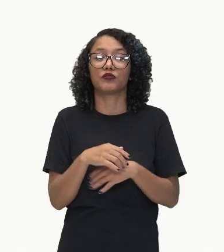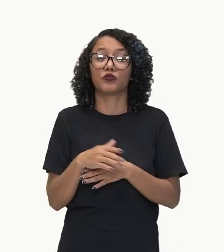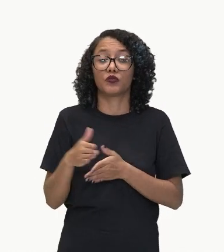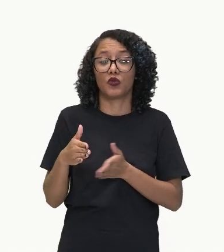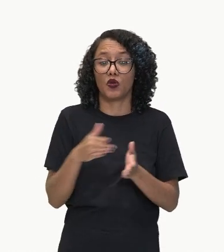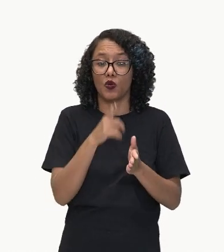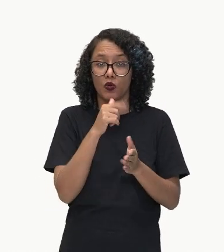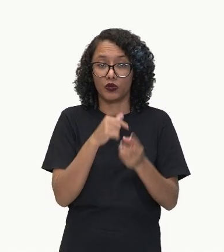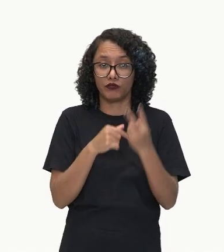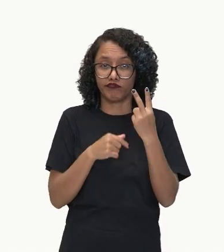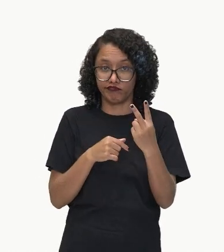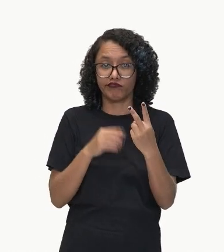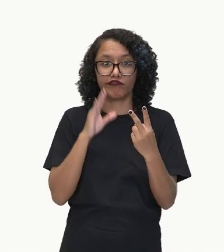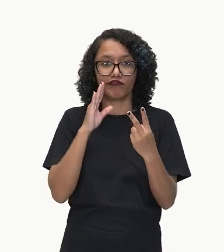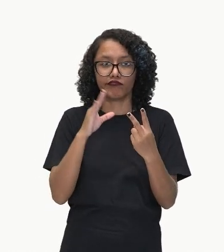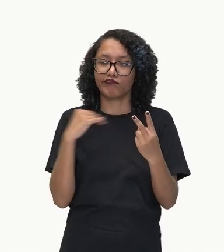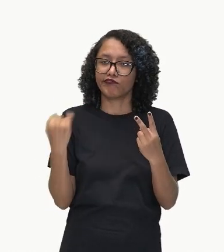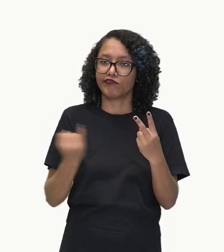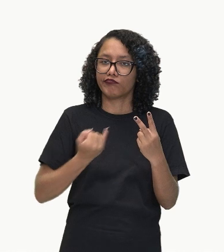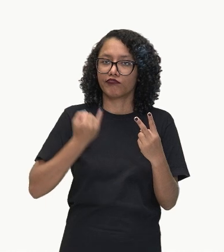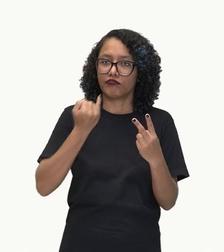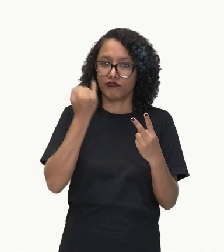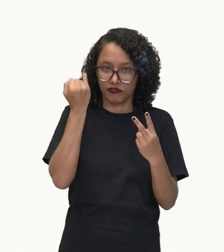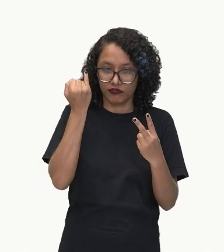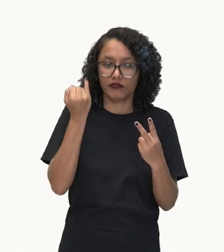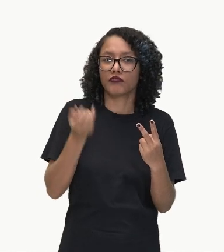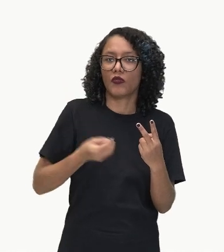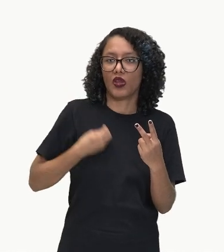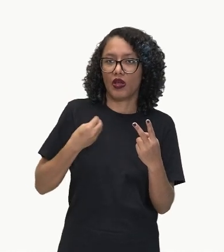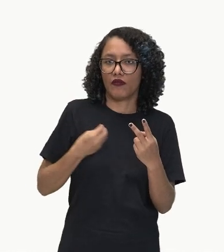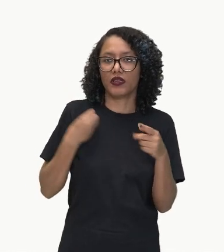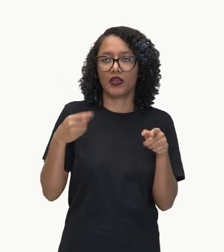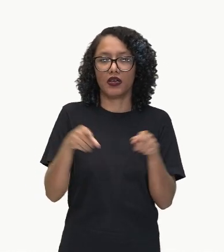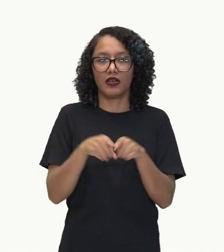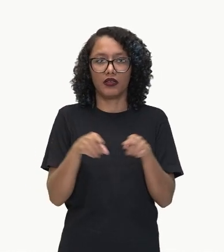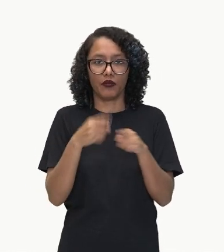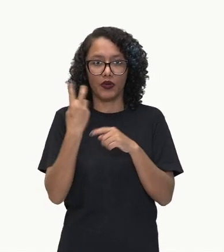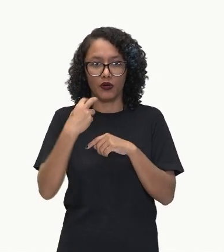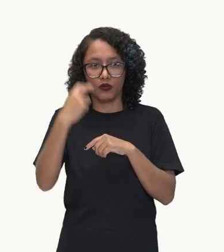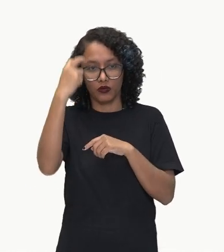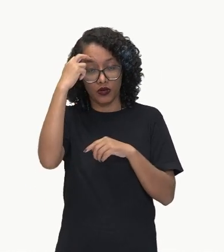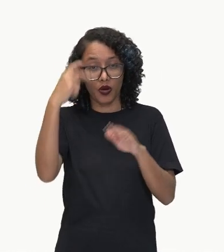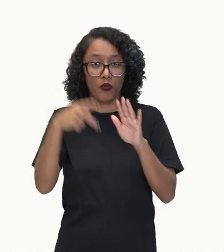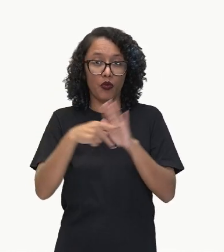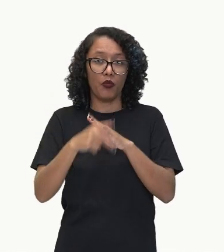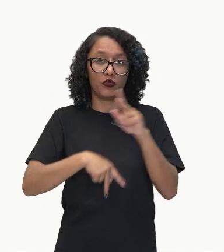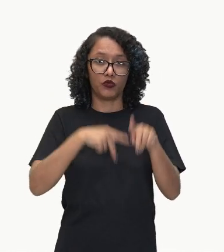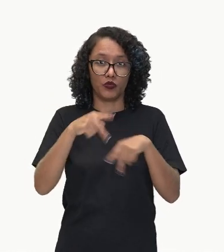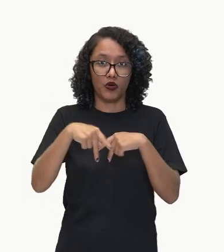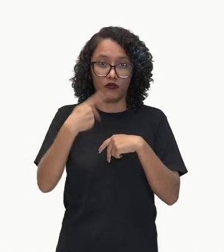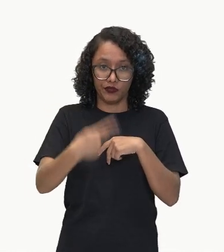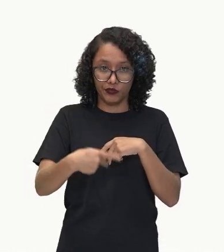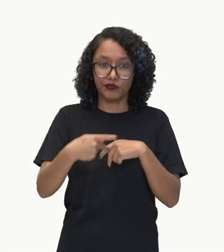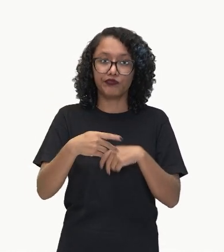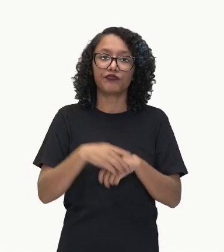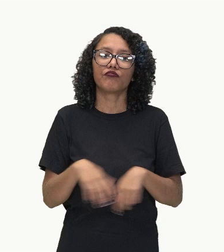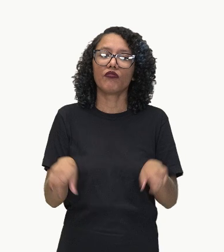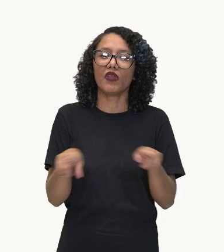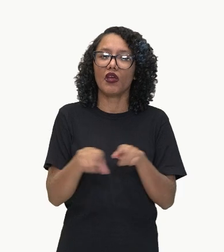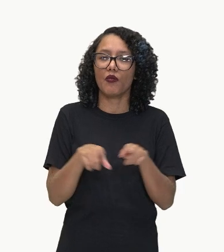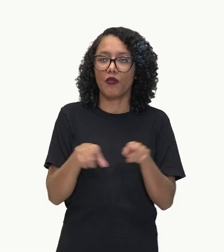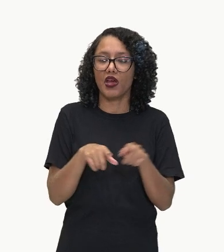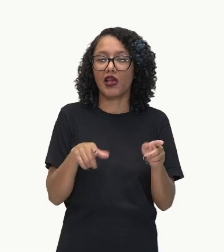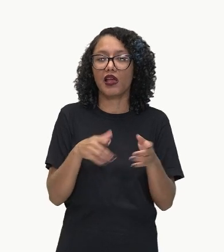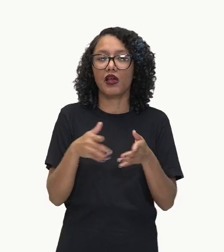ter um papel fundamental para a vida e a cultura dos povos desta região. O rio Indo, como vocês viram